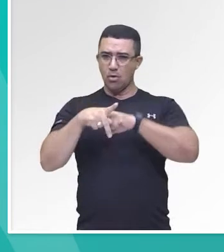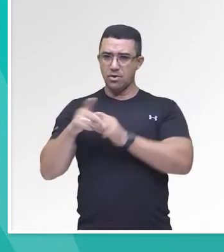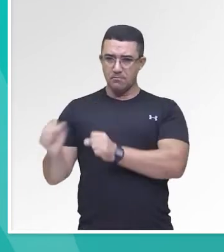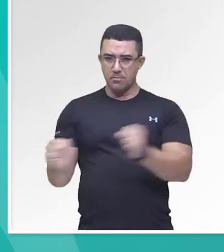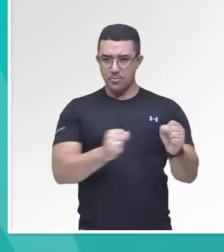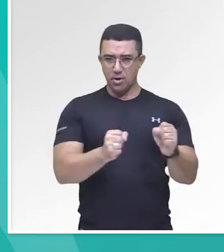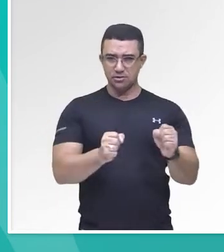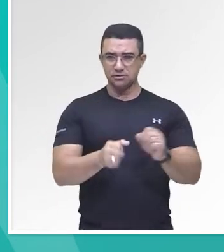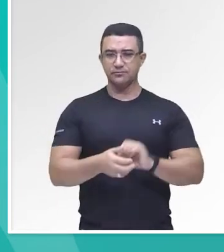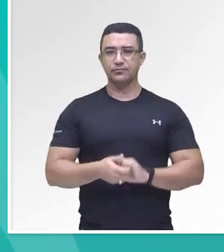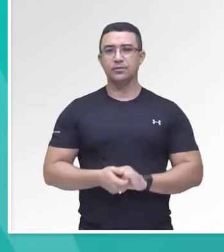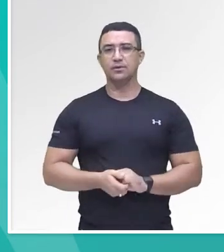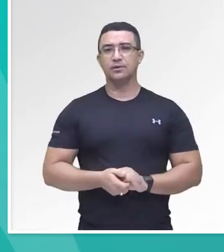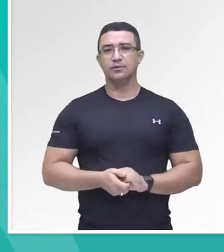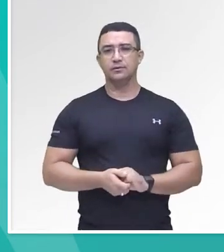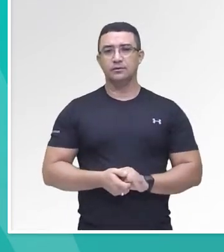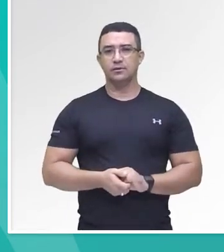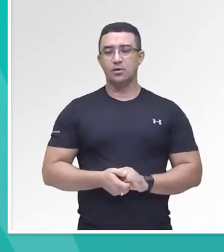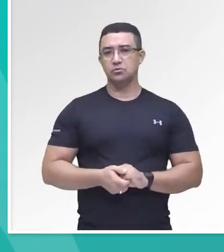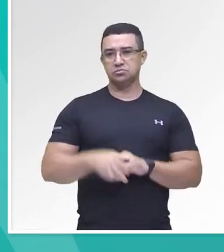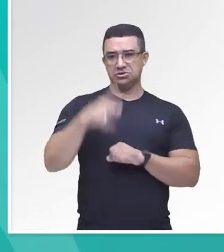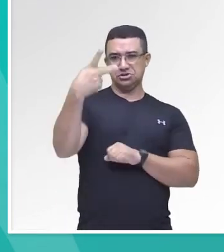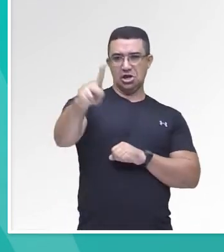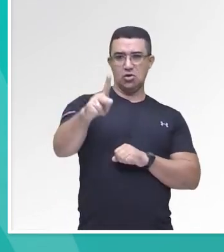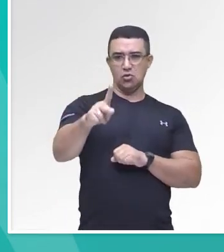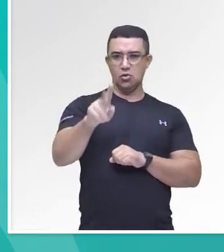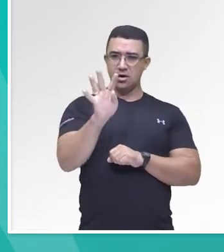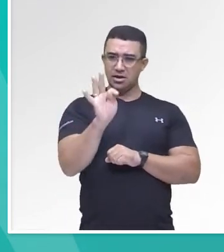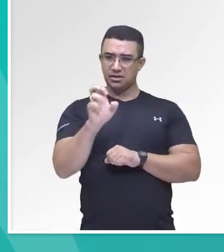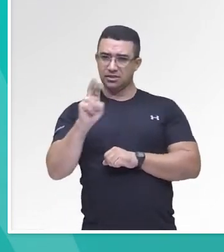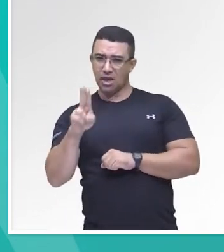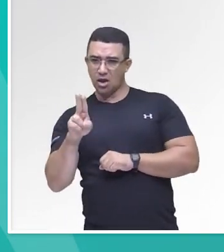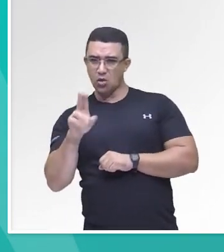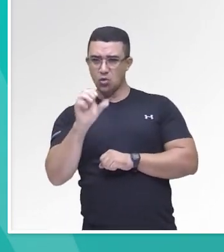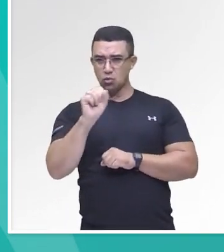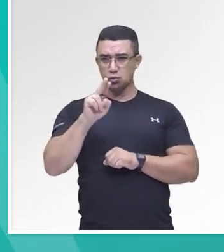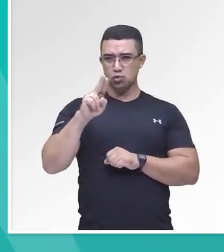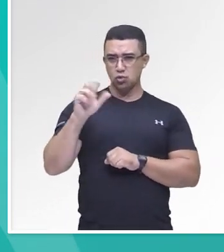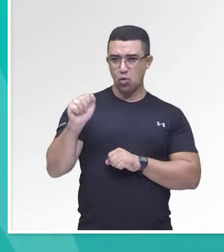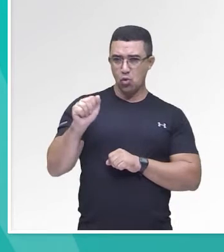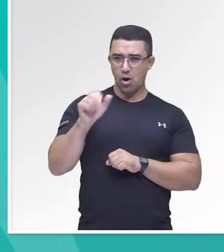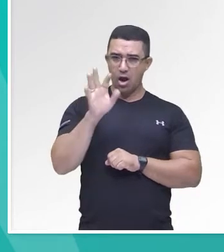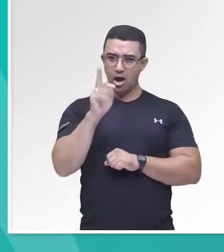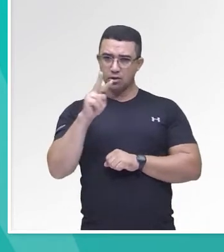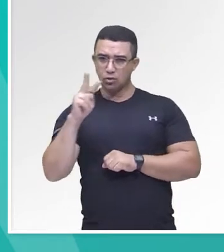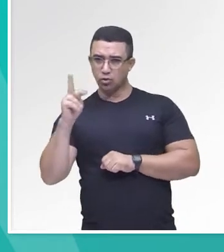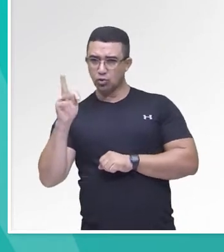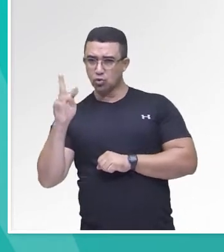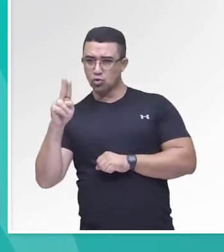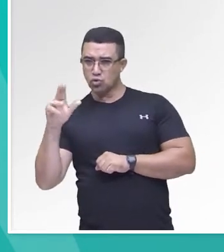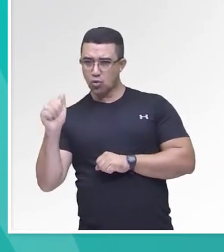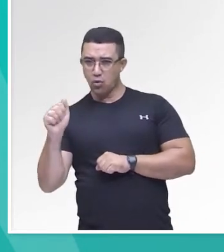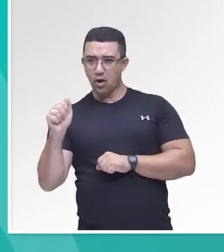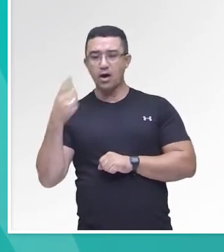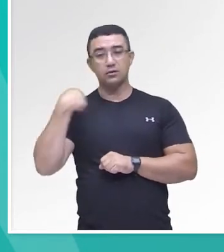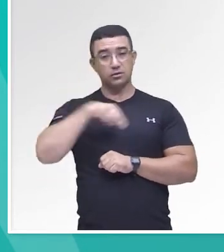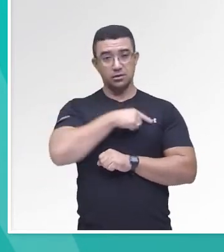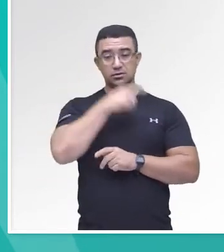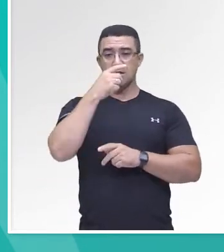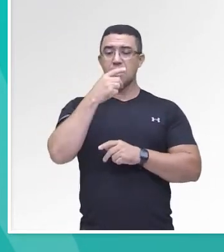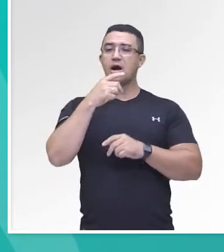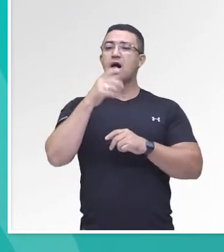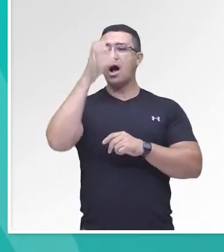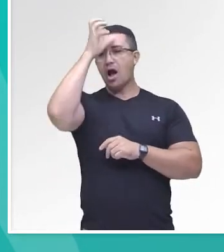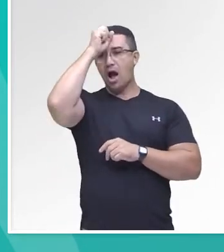mesmo? Que às vezes a gente não sabe se a gente fala seu, teu, se escreve sua ou tua. Então, em linhas gerais, a gente aprendeu que o